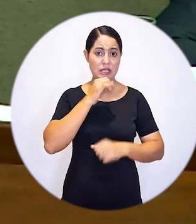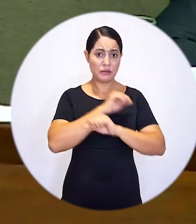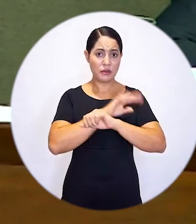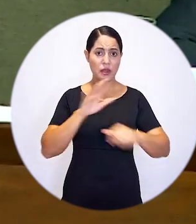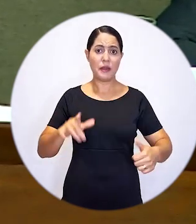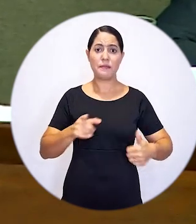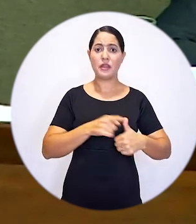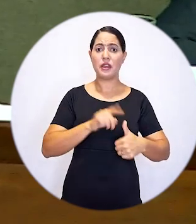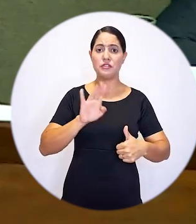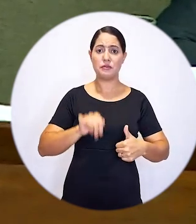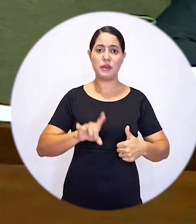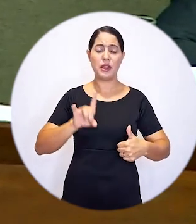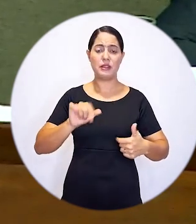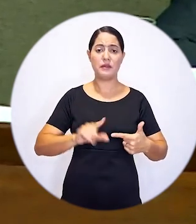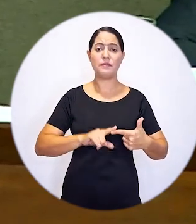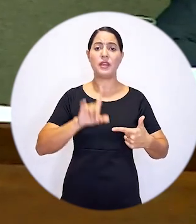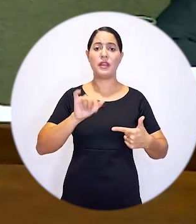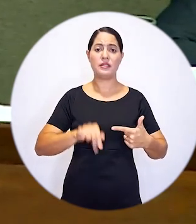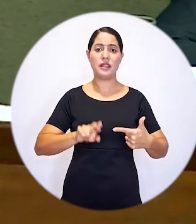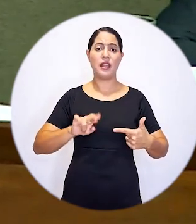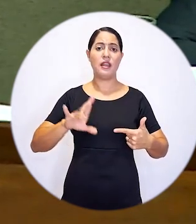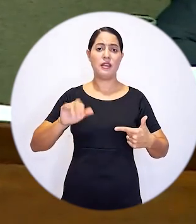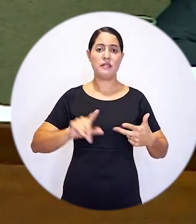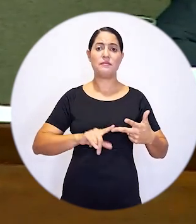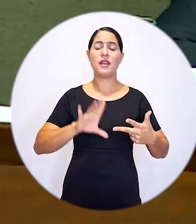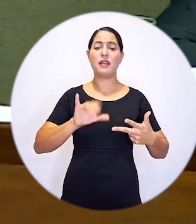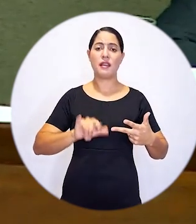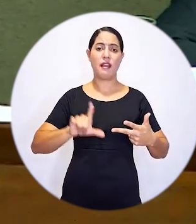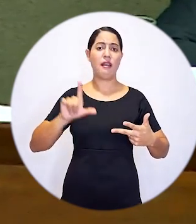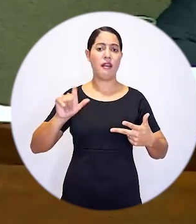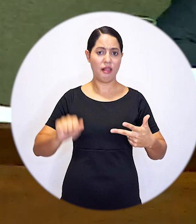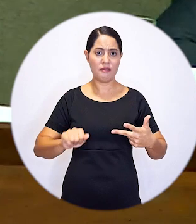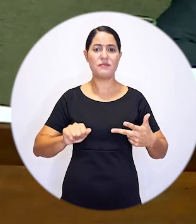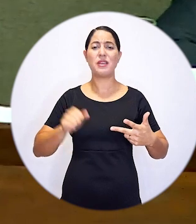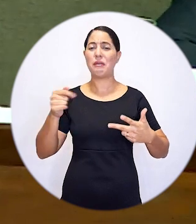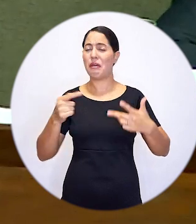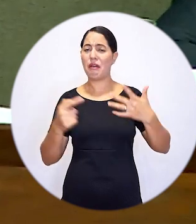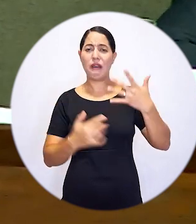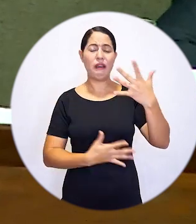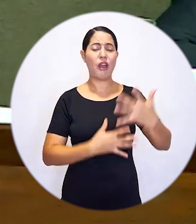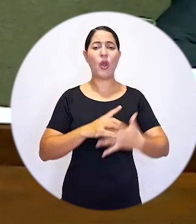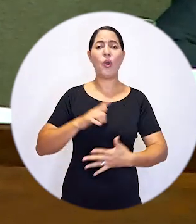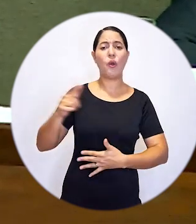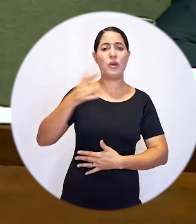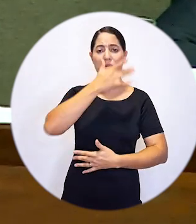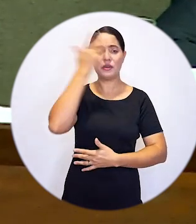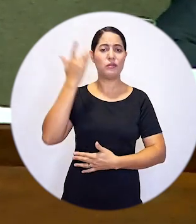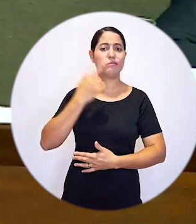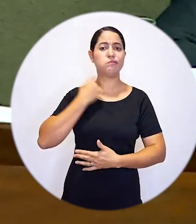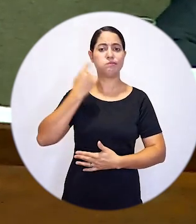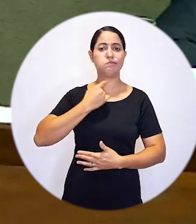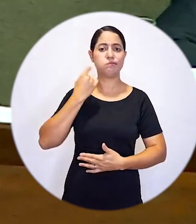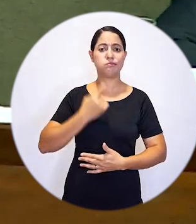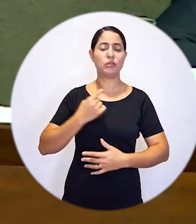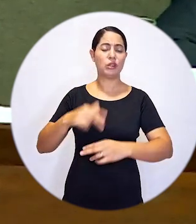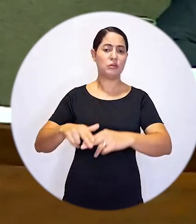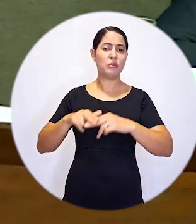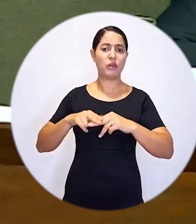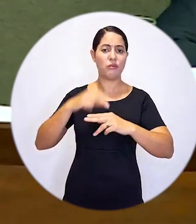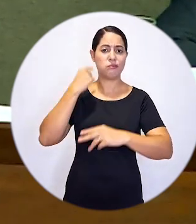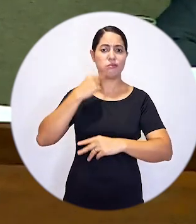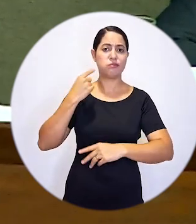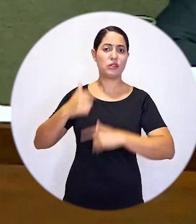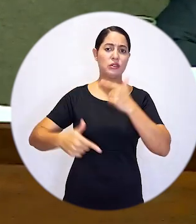de Brenda Oliveira, Andréia Teixeira, Carla Silva e outros tantos colegas que perderam a vida no exercício de